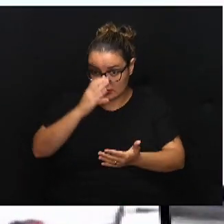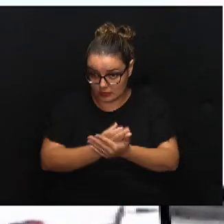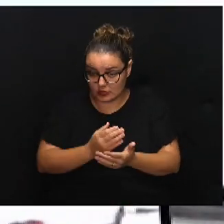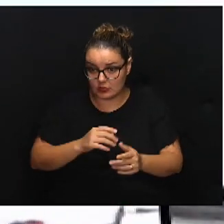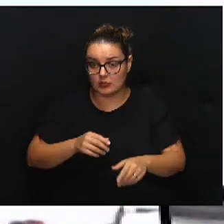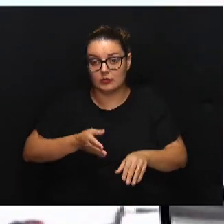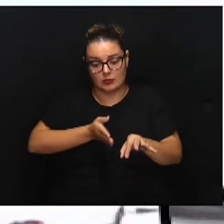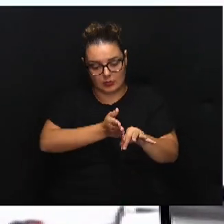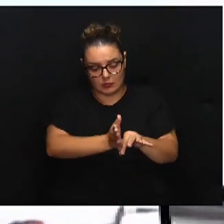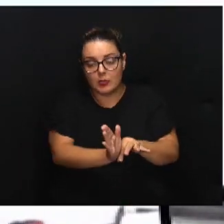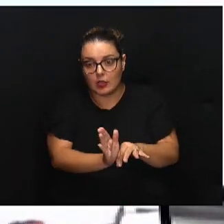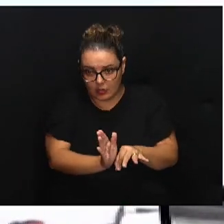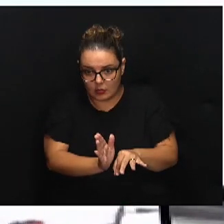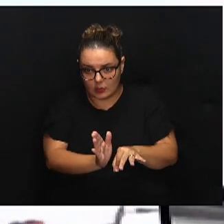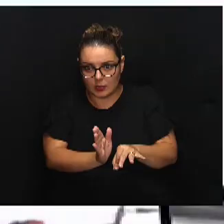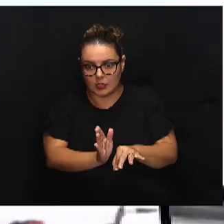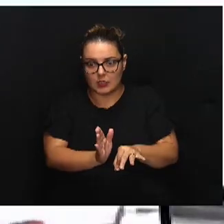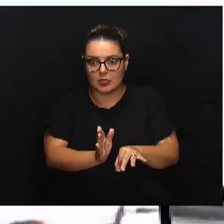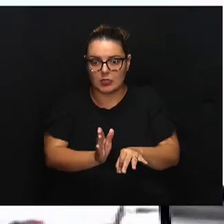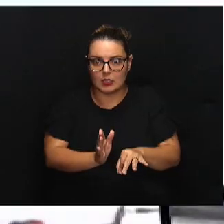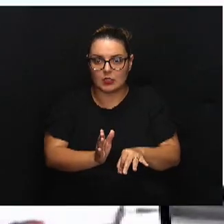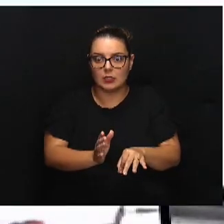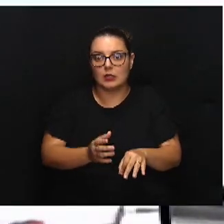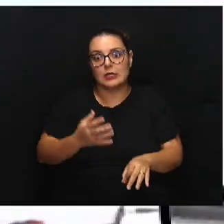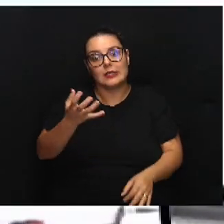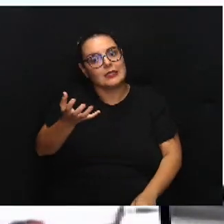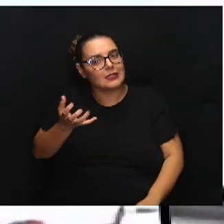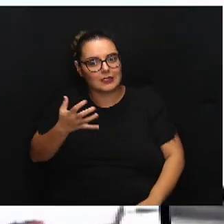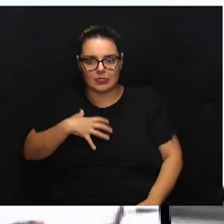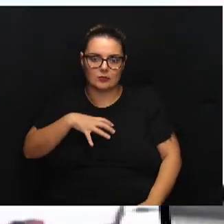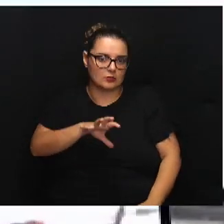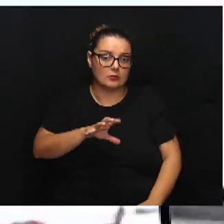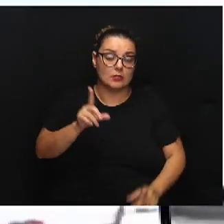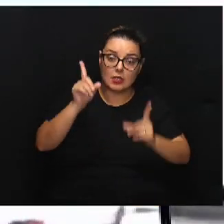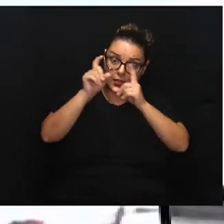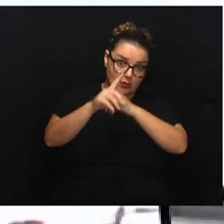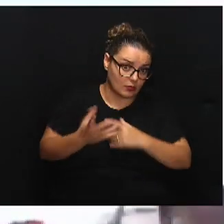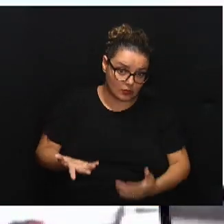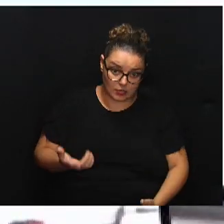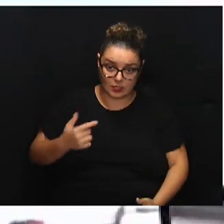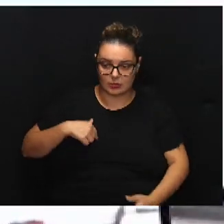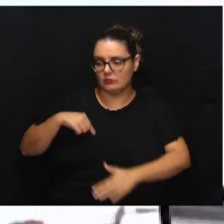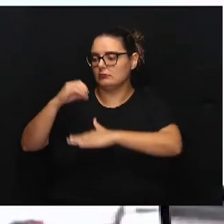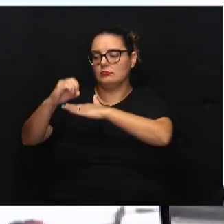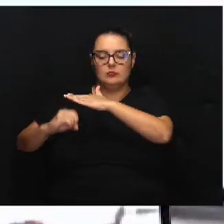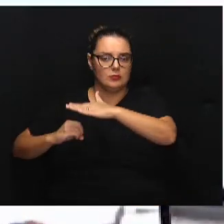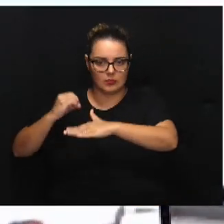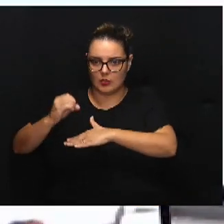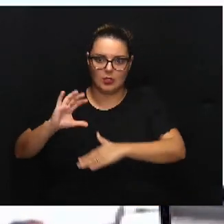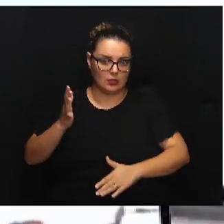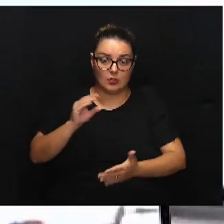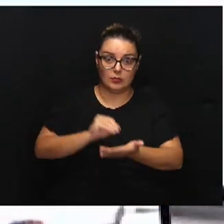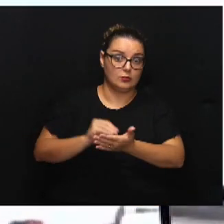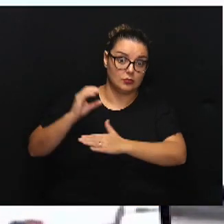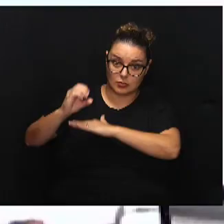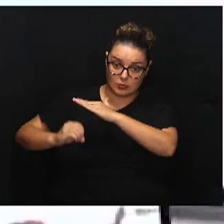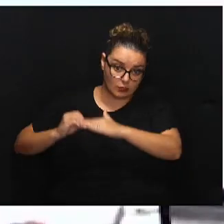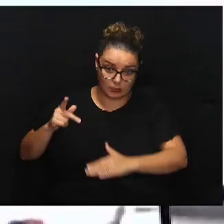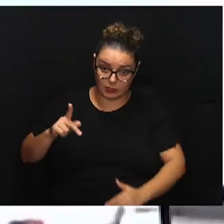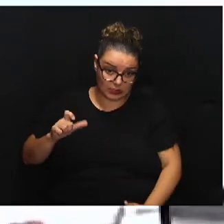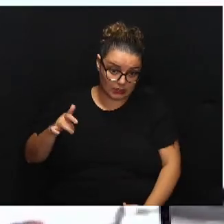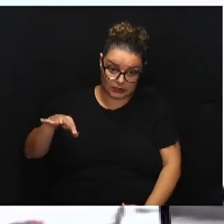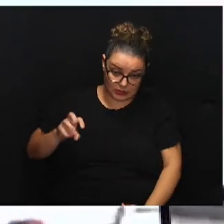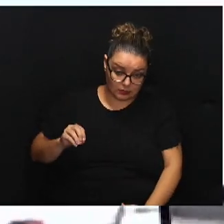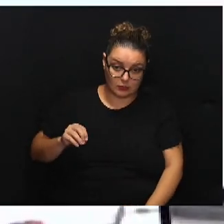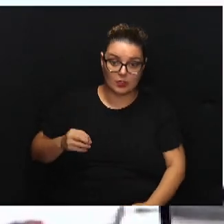parto vaginal, ela insiste numa situação que é difícil, e eu dou plantão, e isso aconteceu no último plantão. Mas quando você tem uma